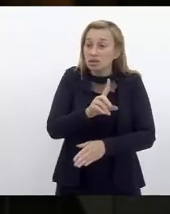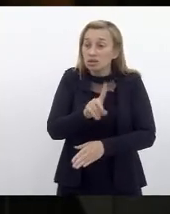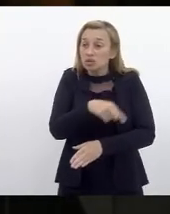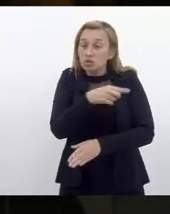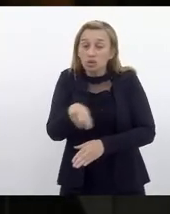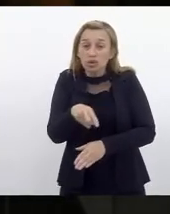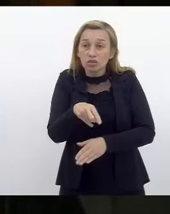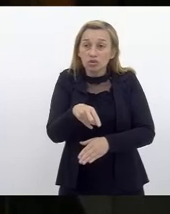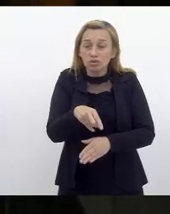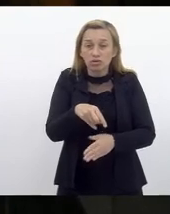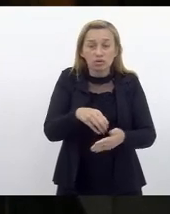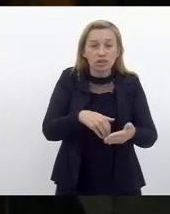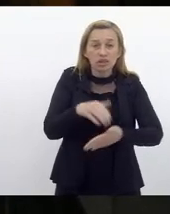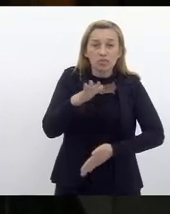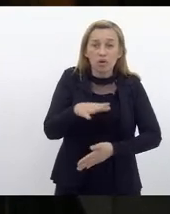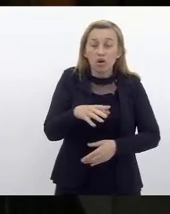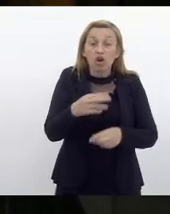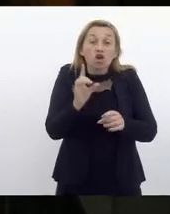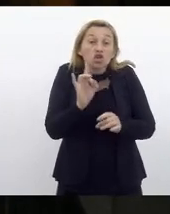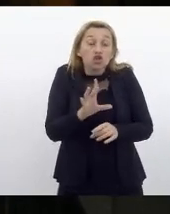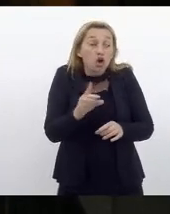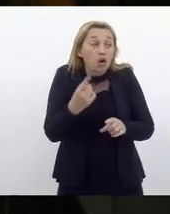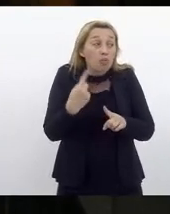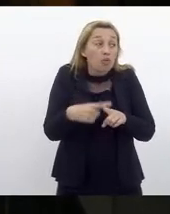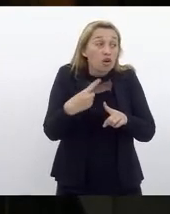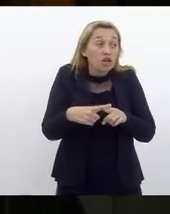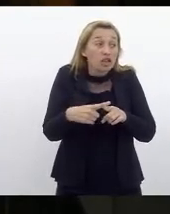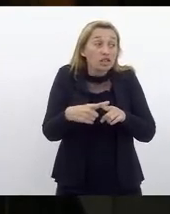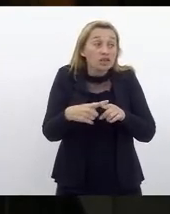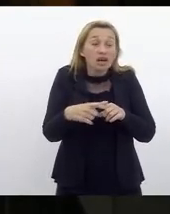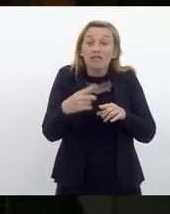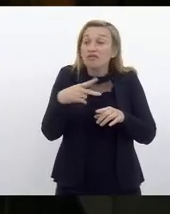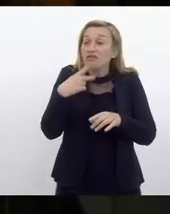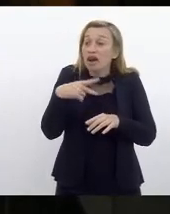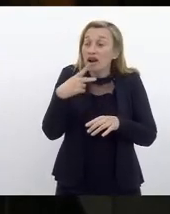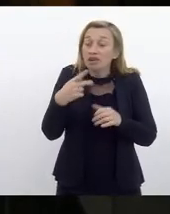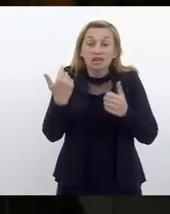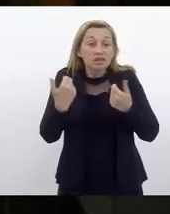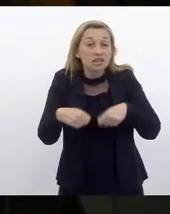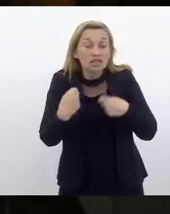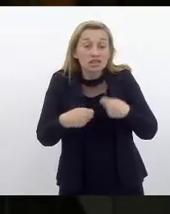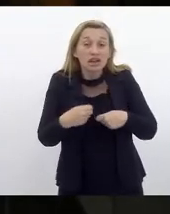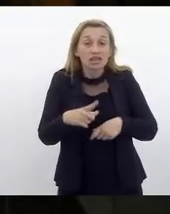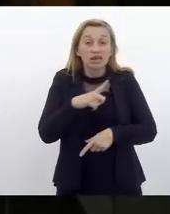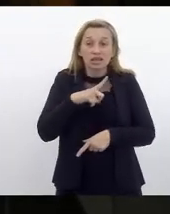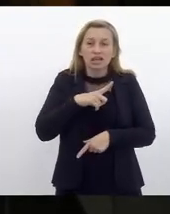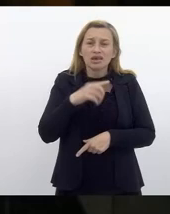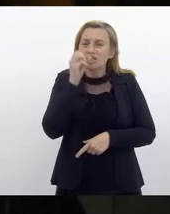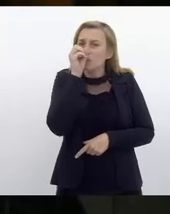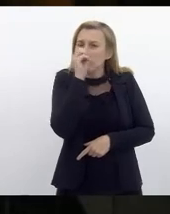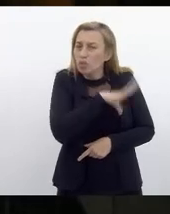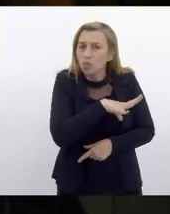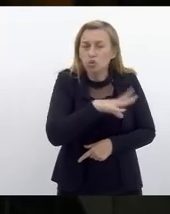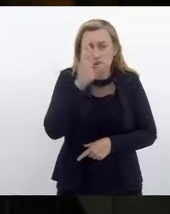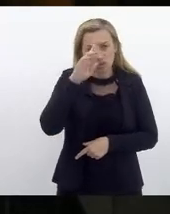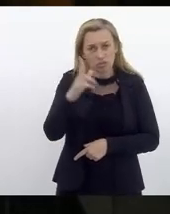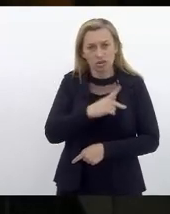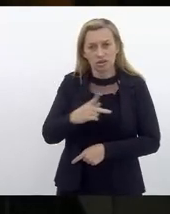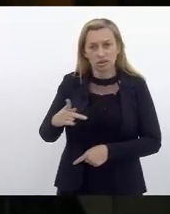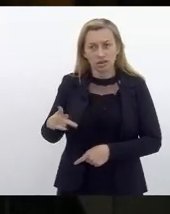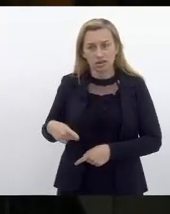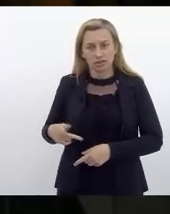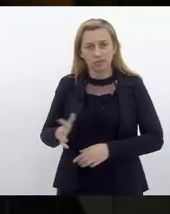classe. Isso é perseguição, presidente. Isso é um absurdo.